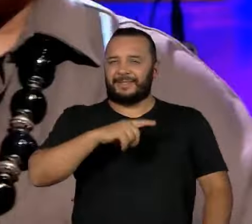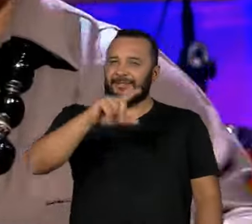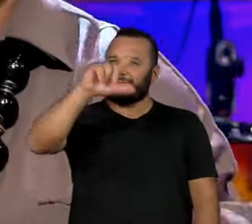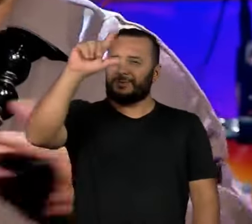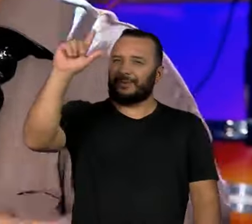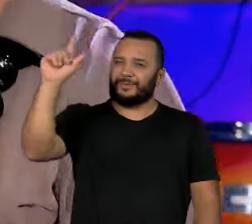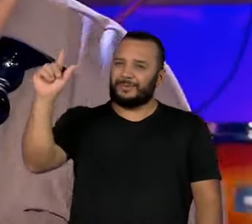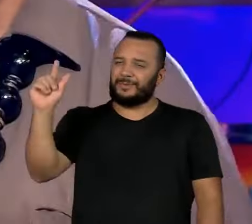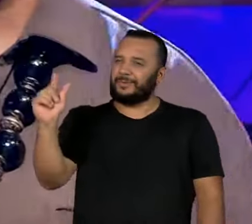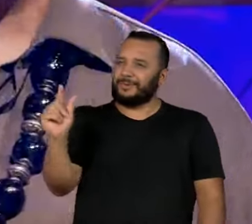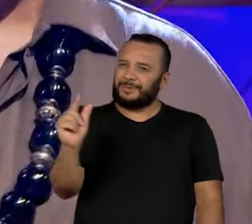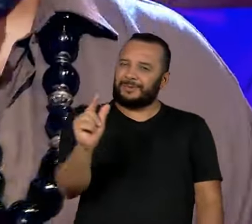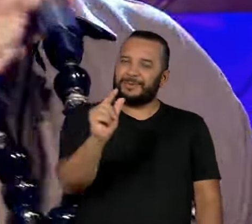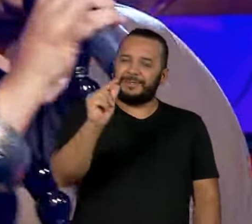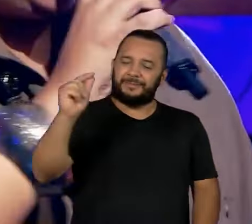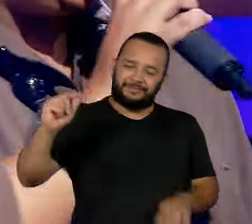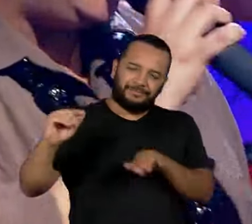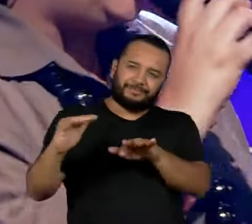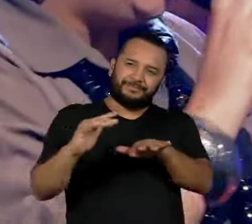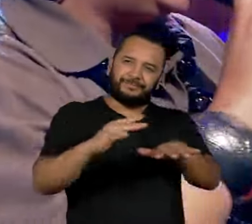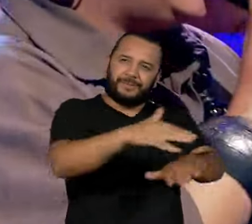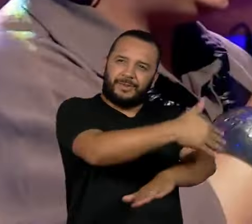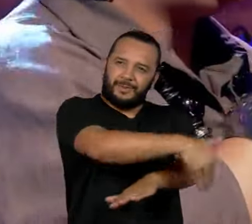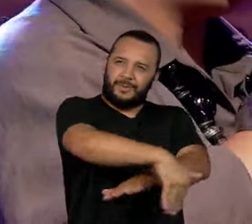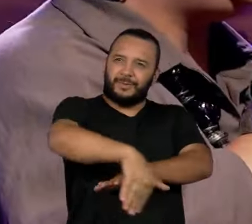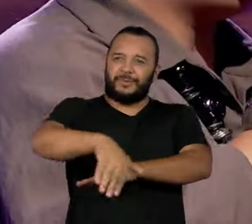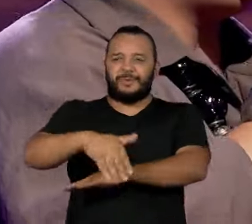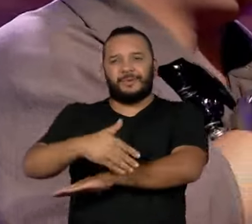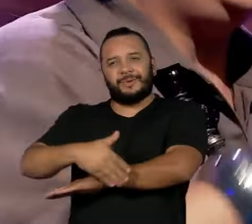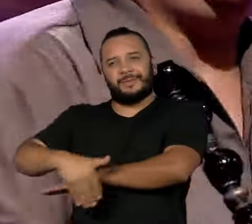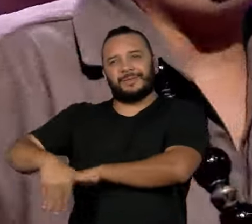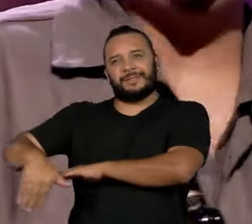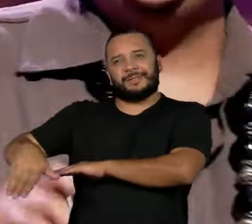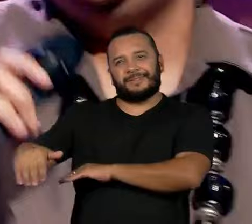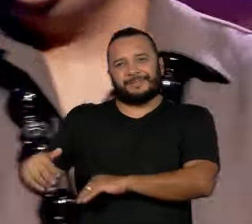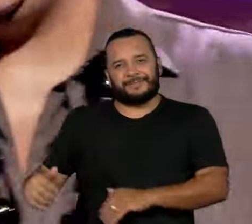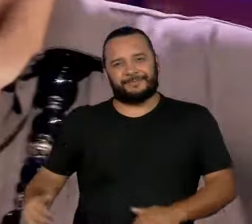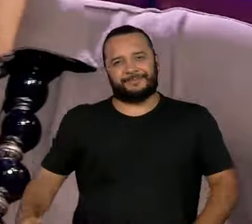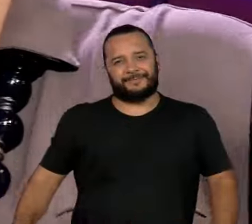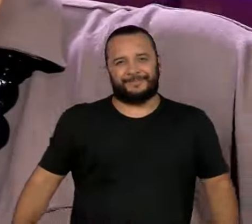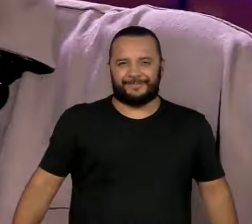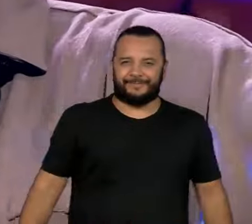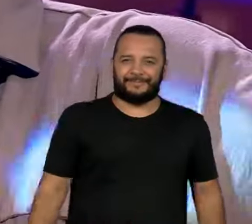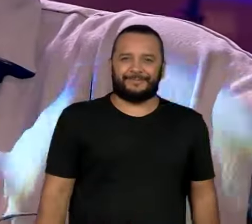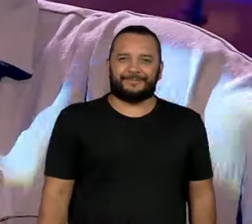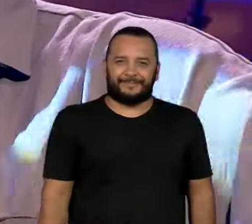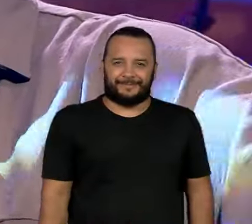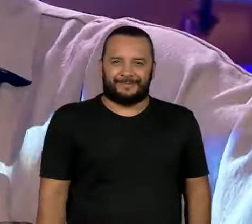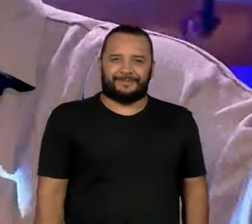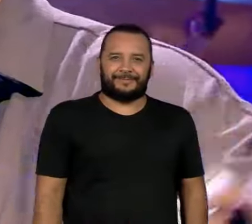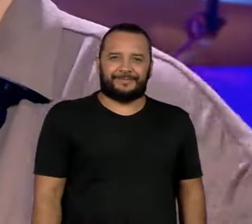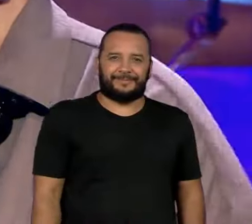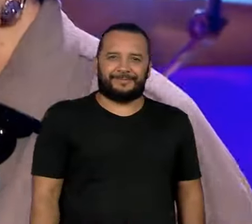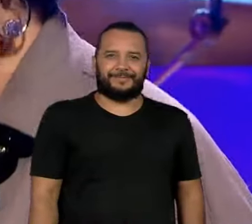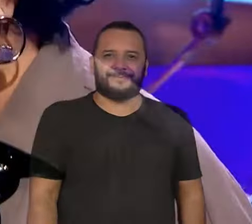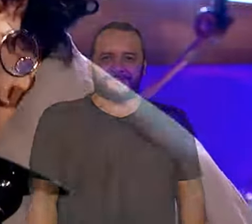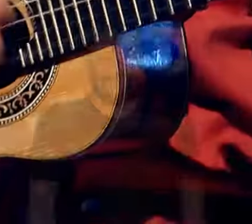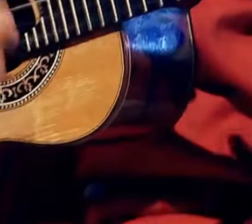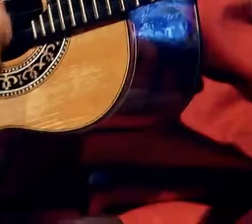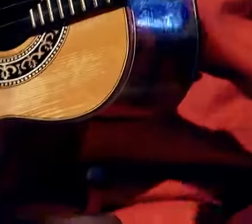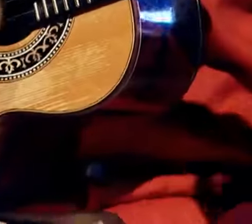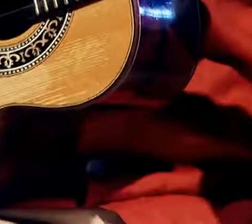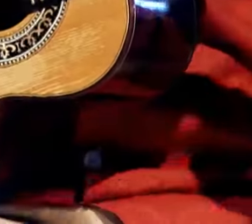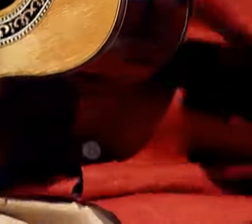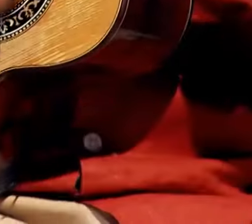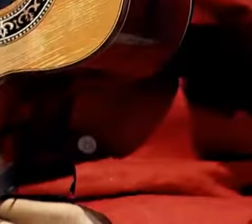para iluminar a rua. Nossa sede é nossa sede de que o apartheid se destrua.